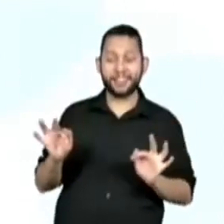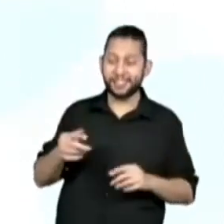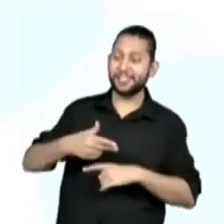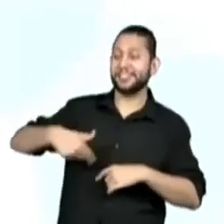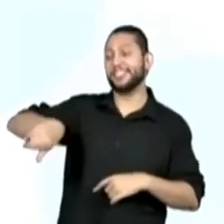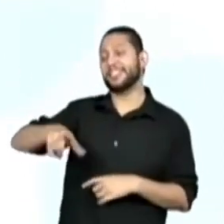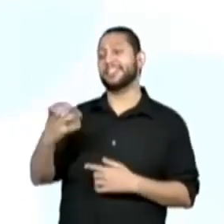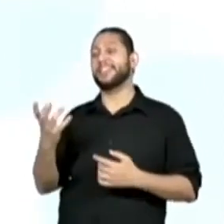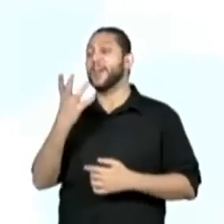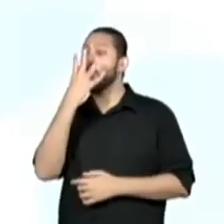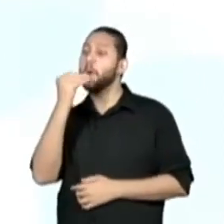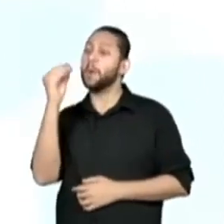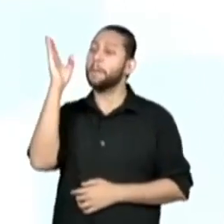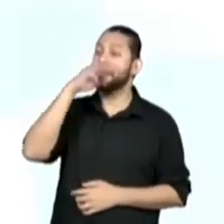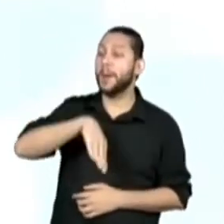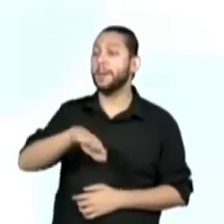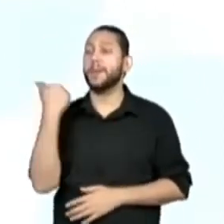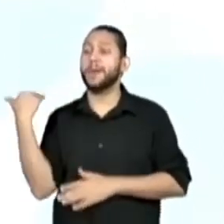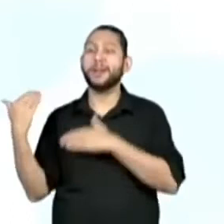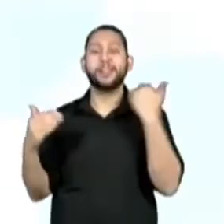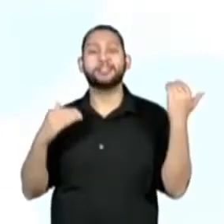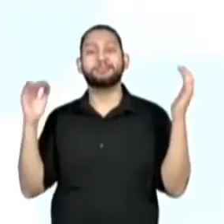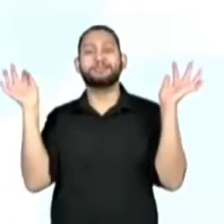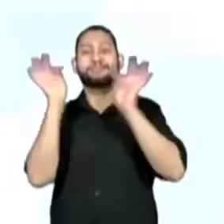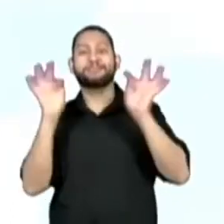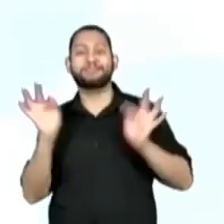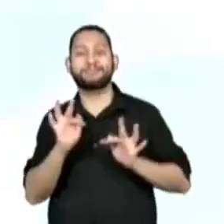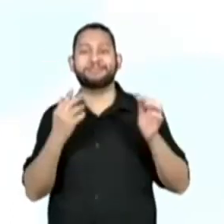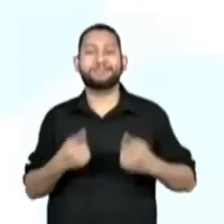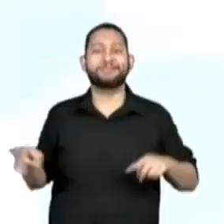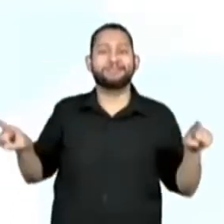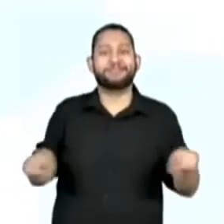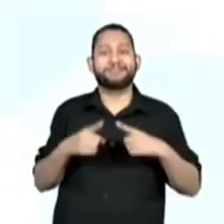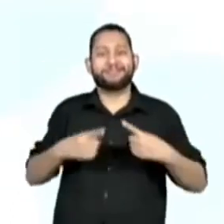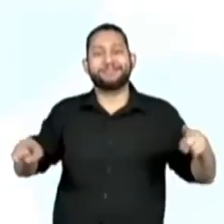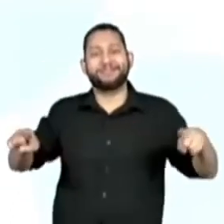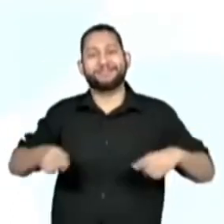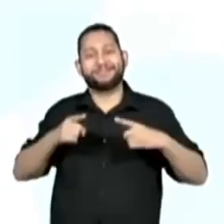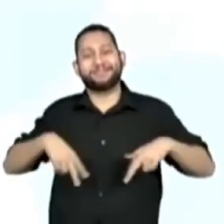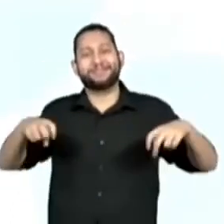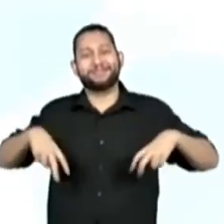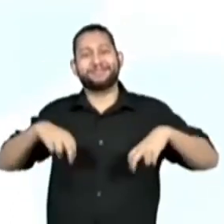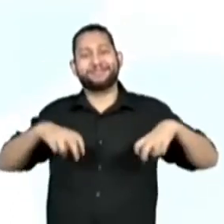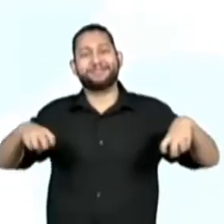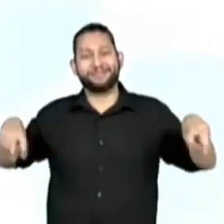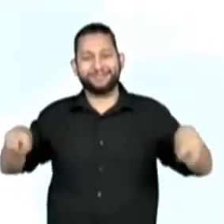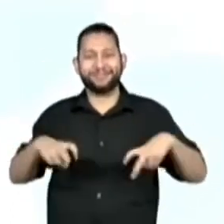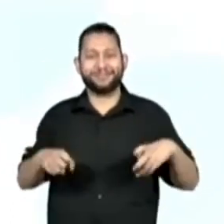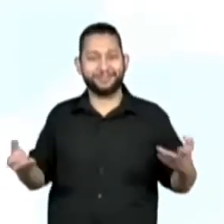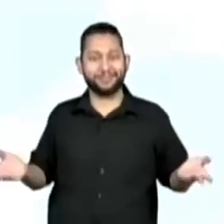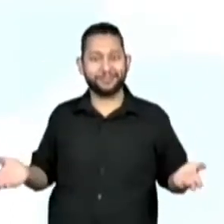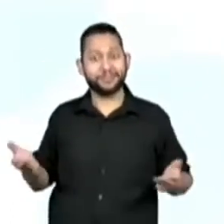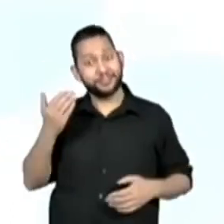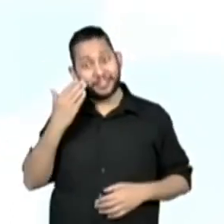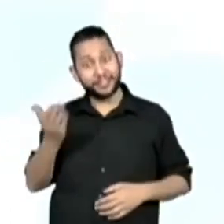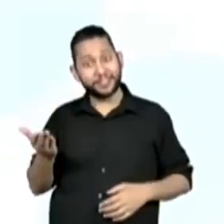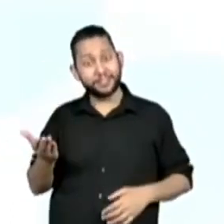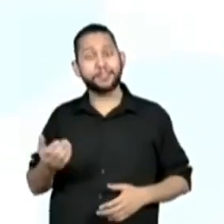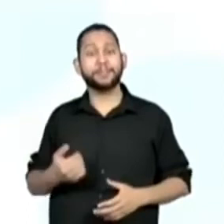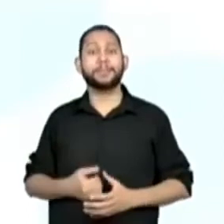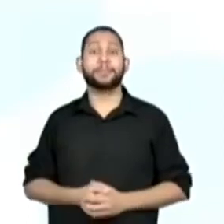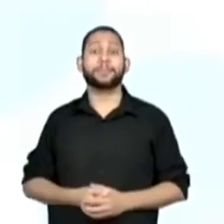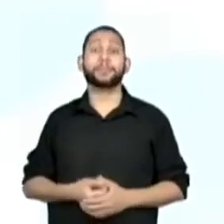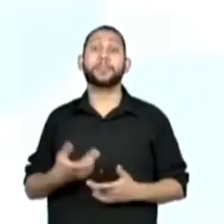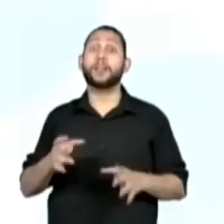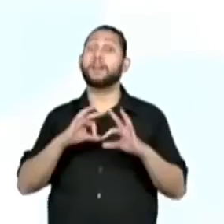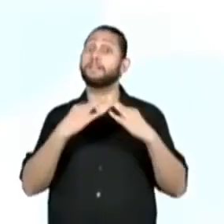fonte. Então, o final foi bom ali para a família de cabritinhos, né, Pro?